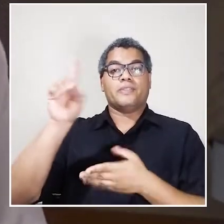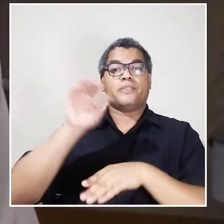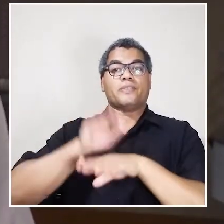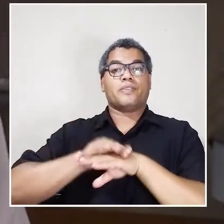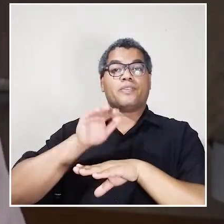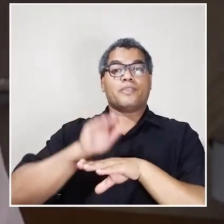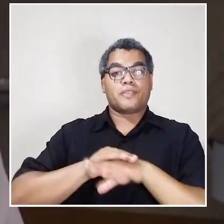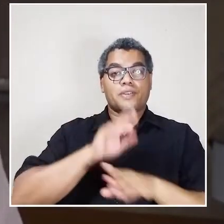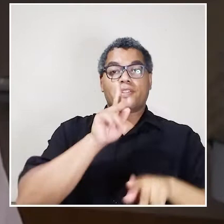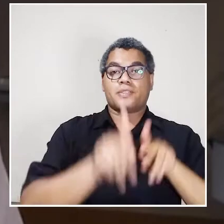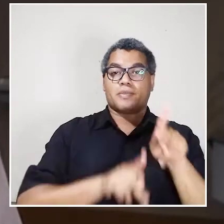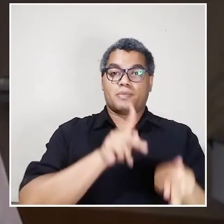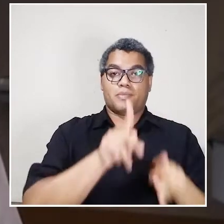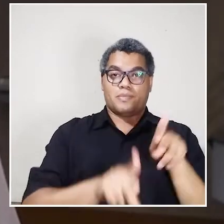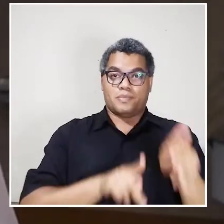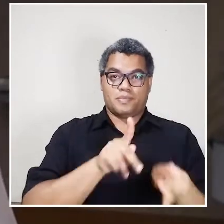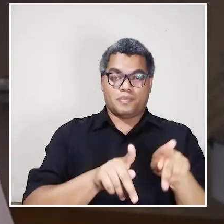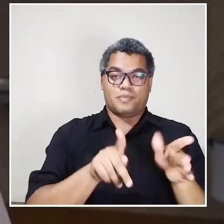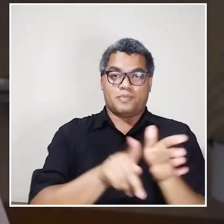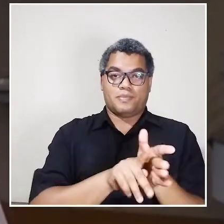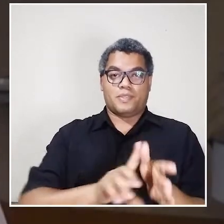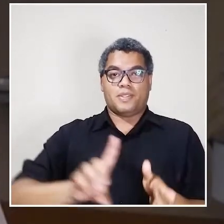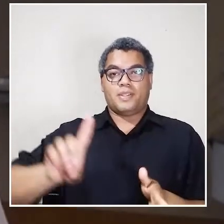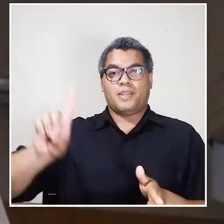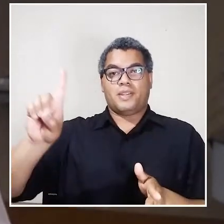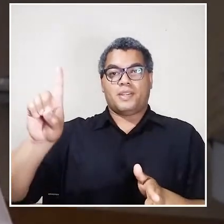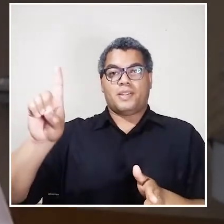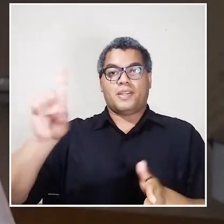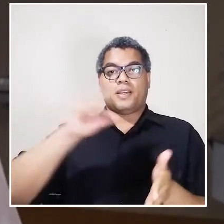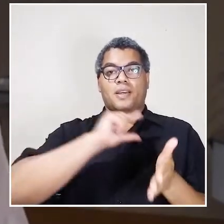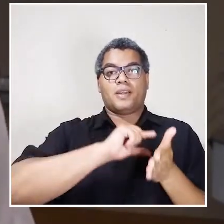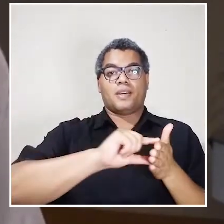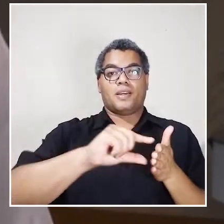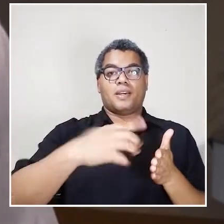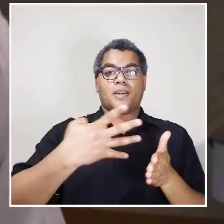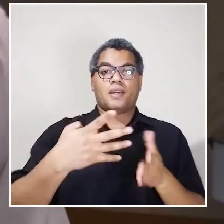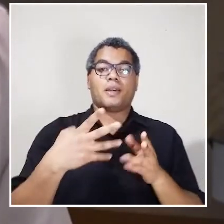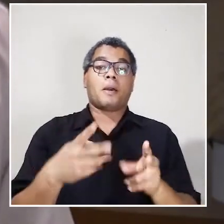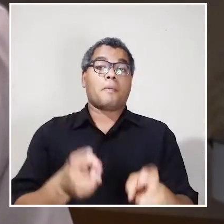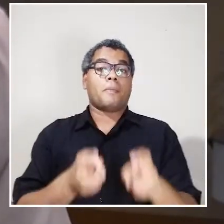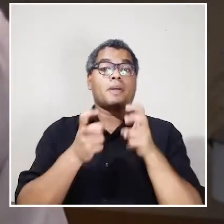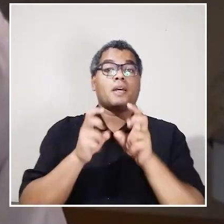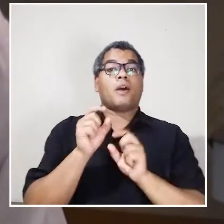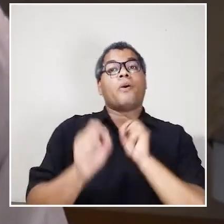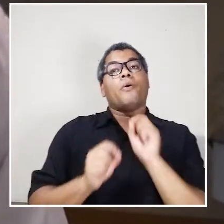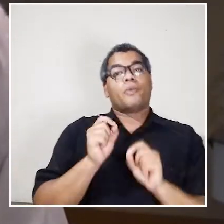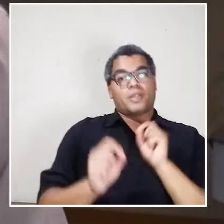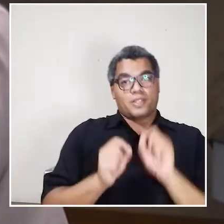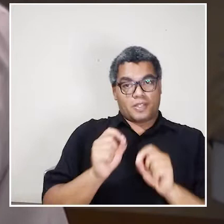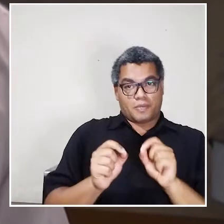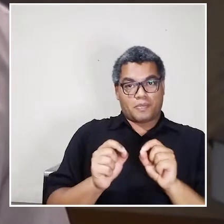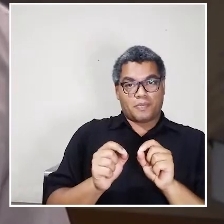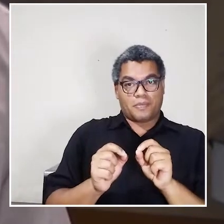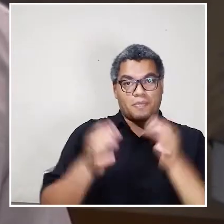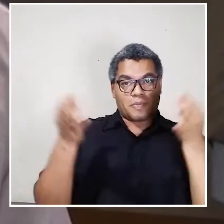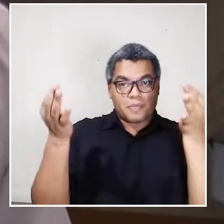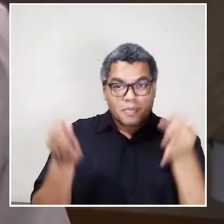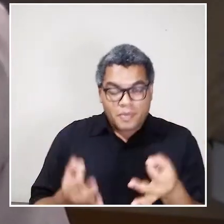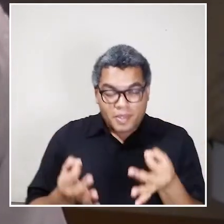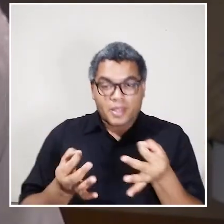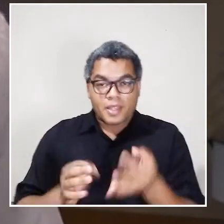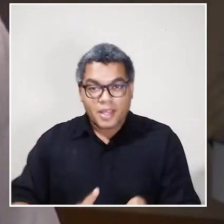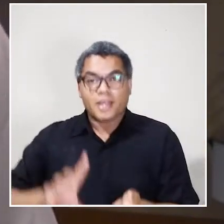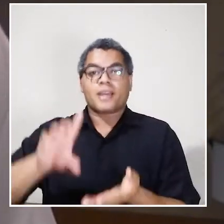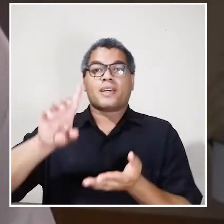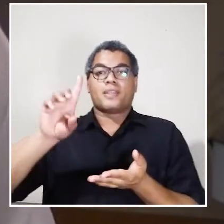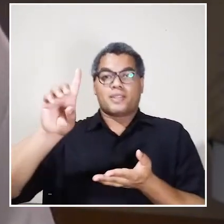Senhor fez com o seu povo. No versículo 4, nós olhamos exatamente isso quando se diz